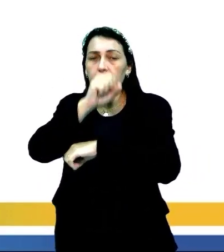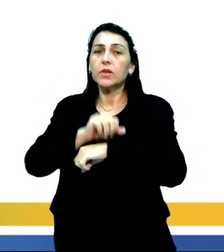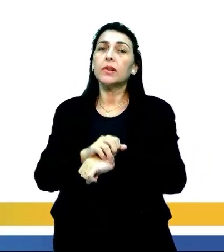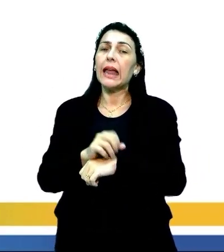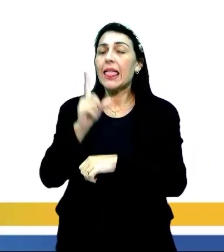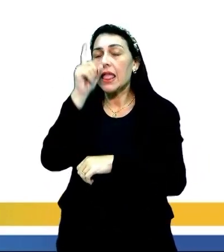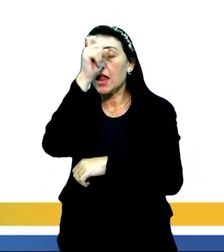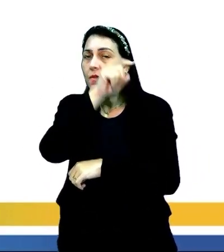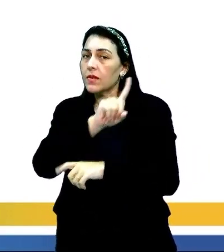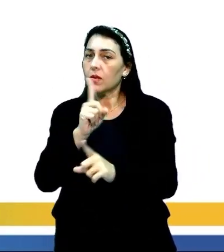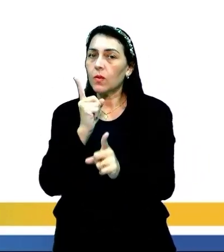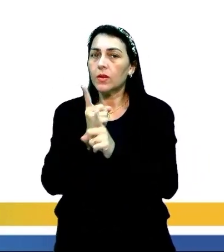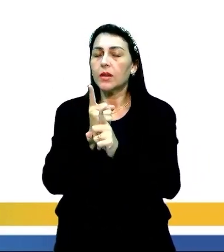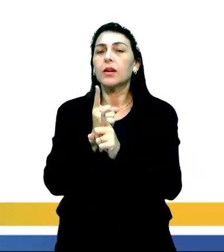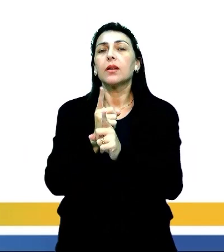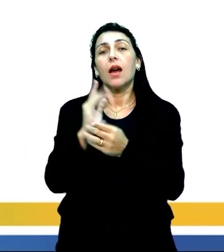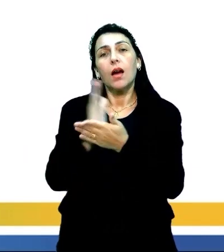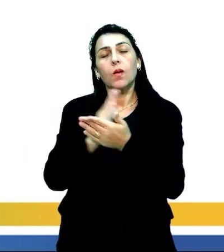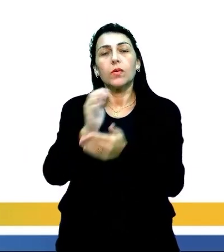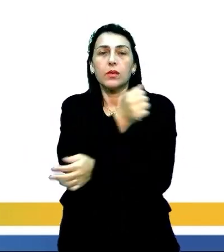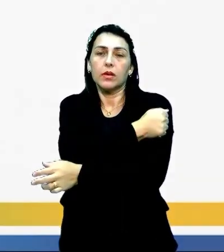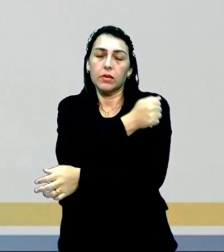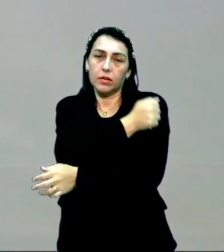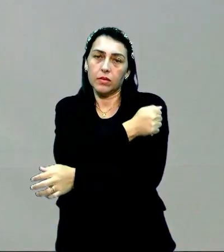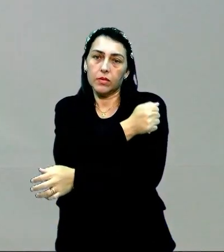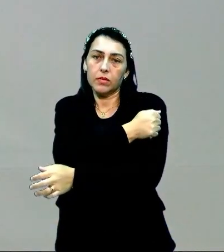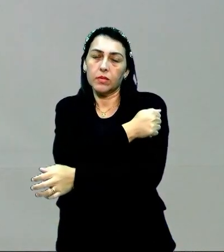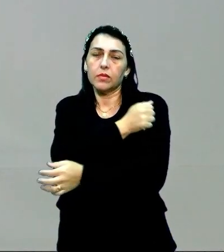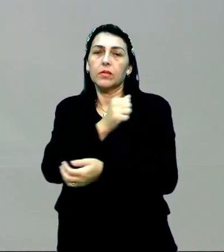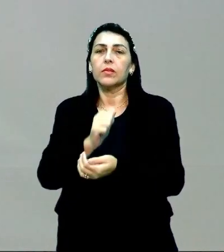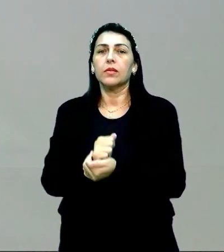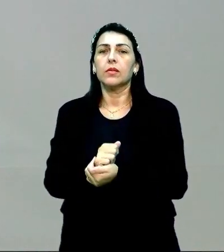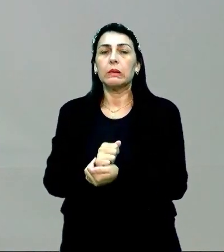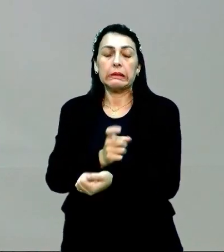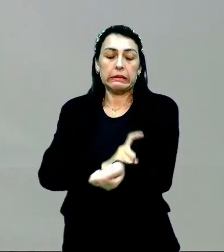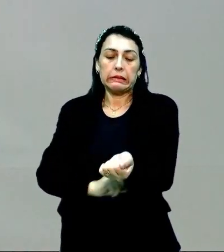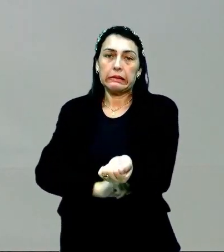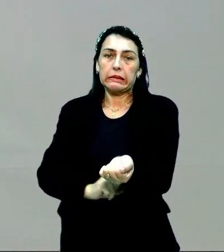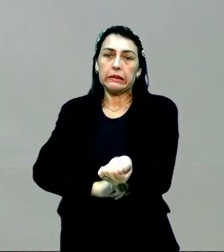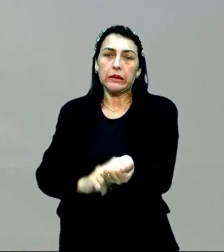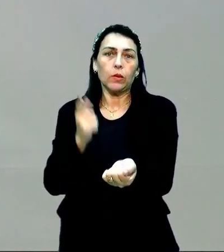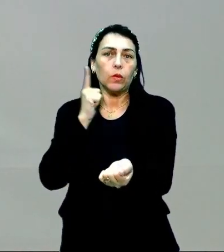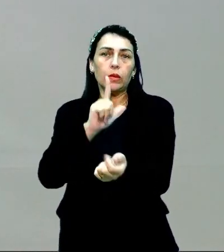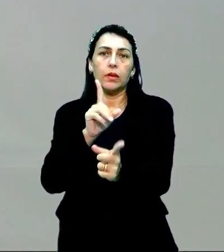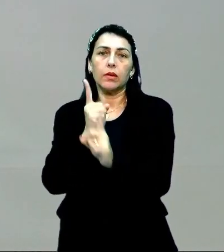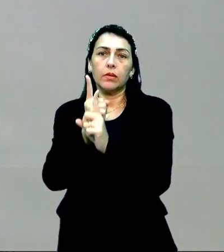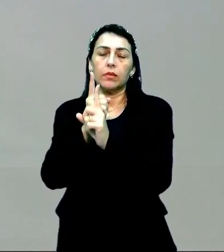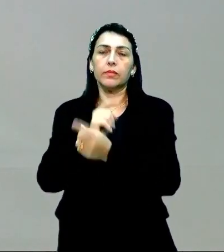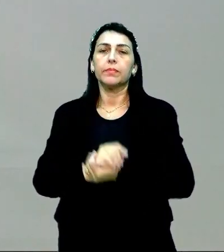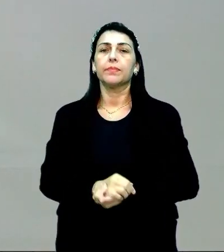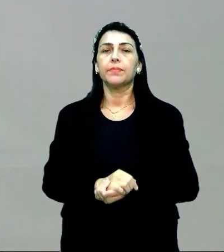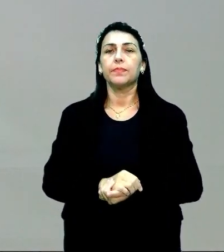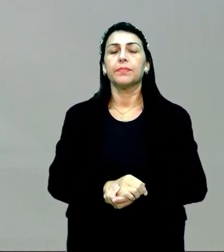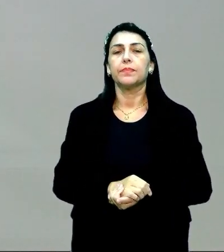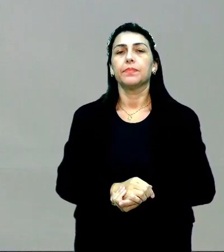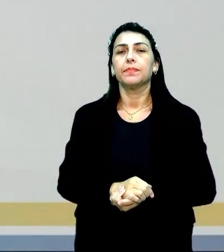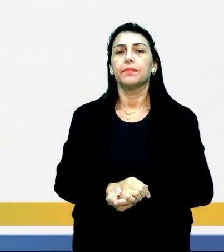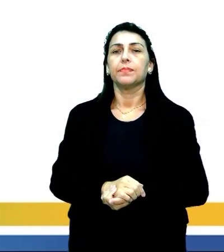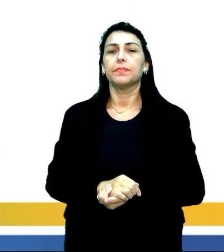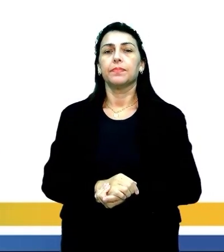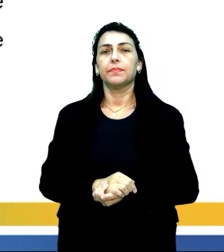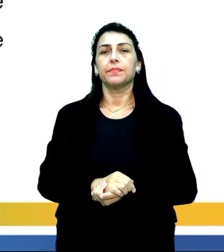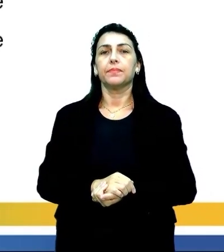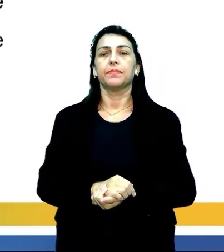assim, não é difícil encontrar, tá? Alguns candidatos, talvez, por nervosismo, eles não conseguem achar, ok?